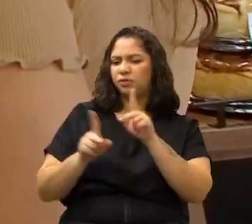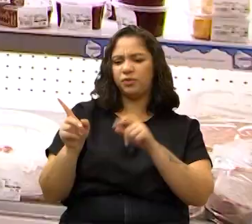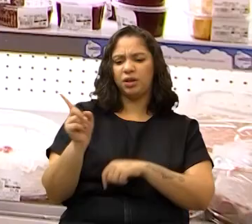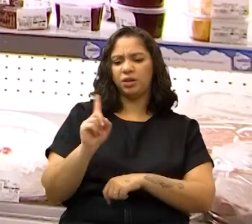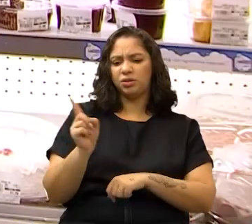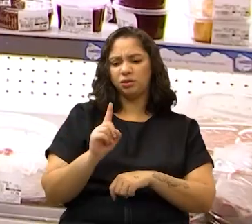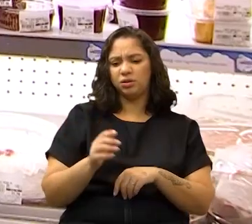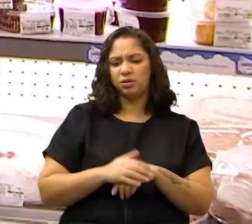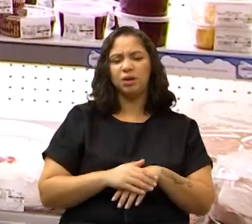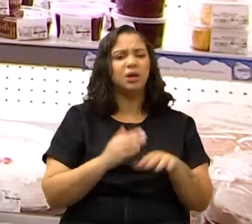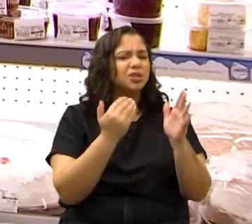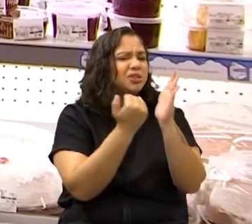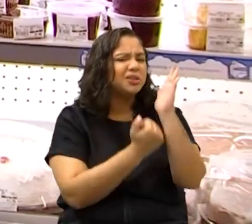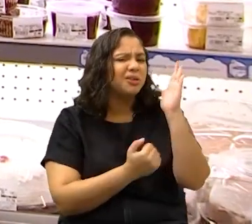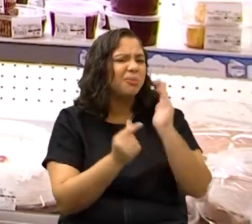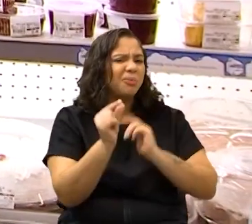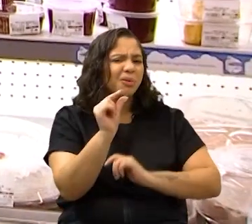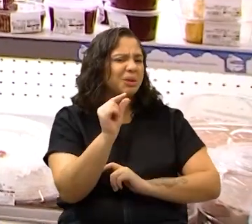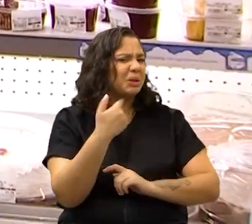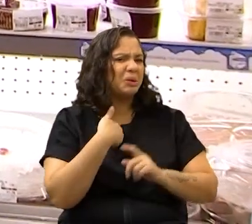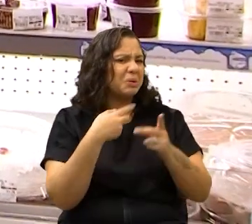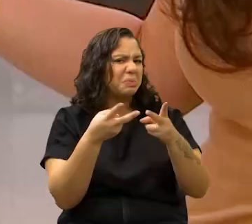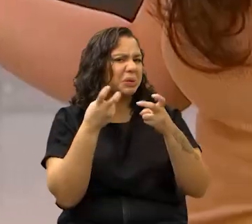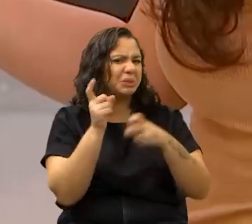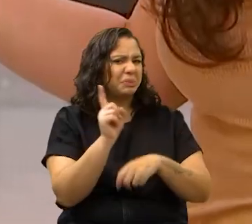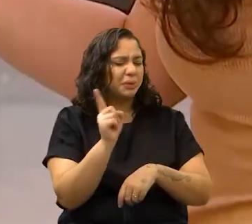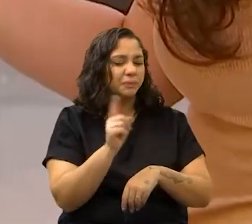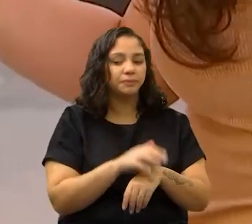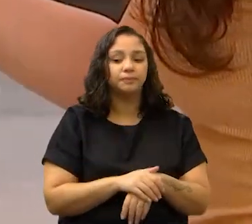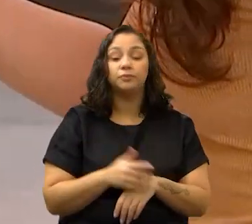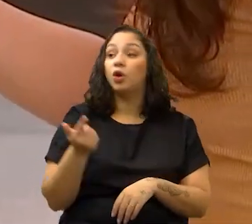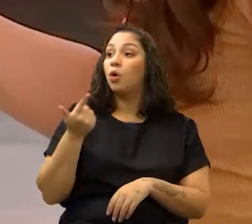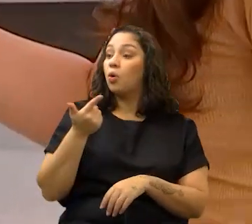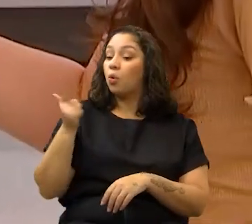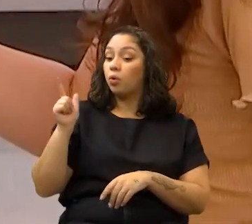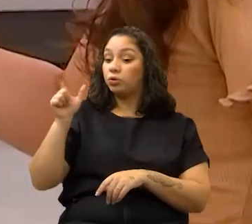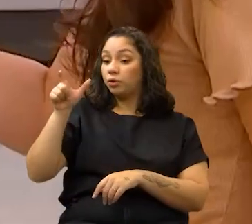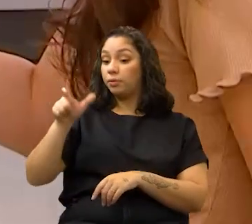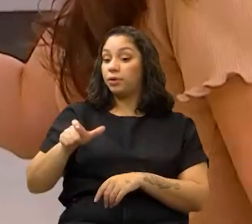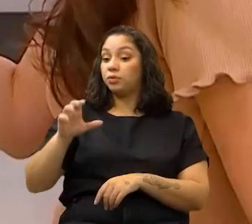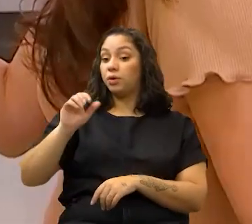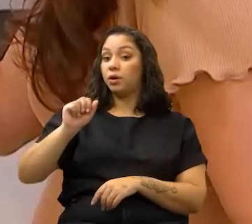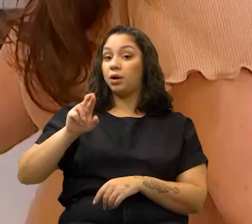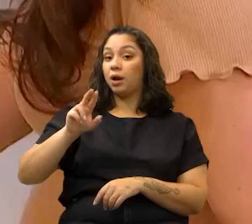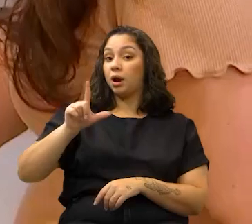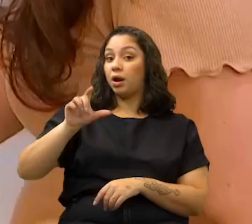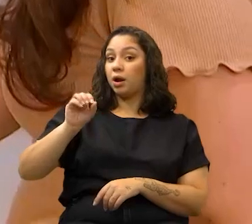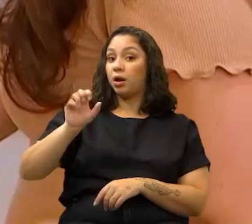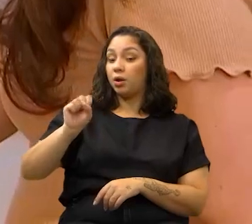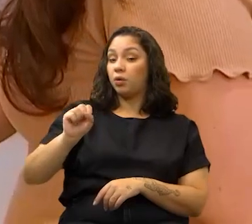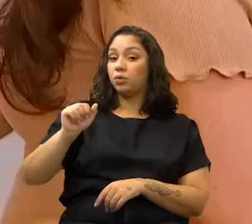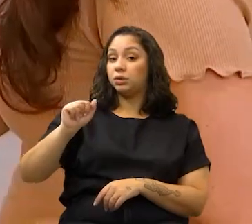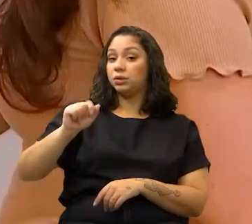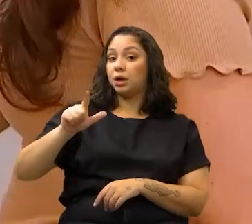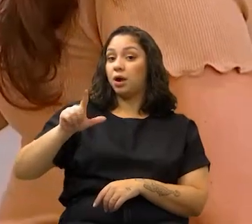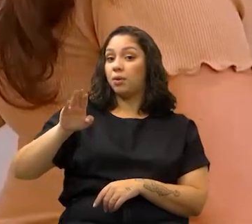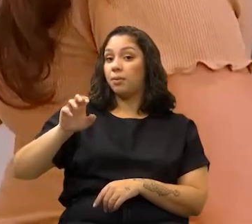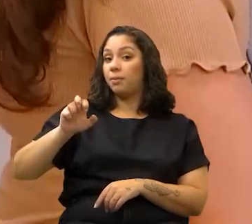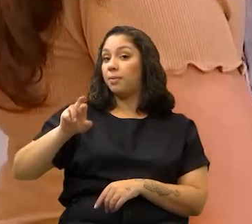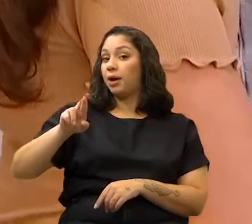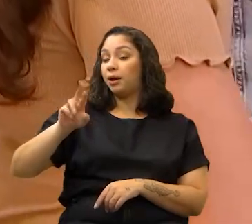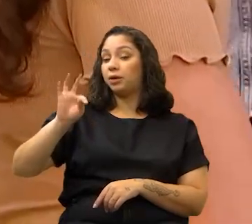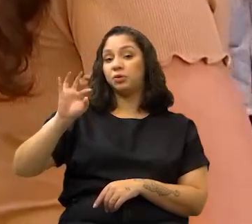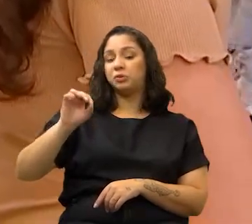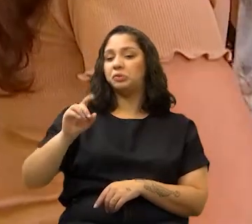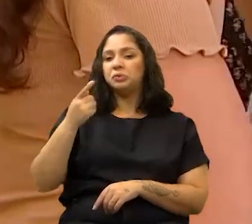diferença, não. Se caiu foi muito pouco, que não deu nem para perceber. Já outros, como o seu Carlos Alberto, não costuma levar o preço em